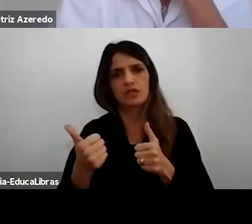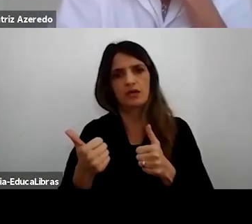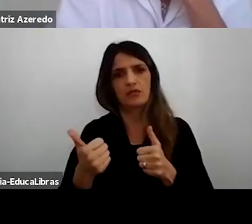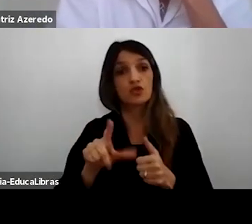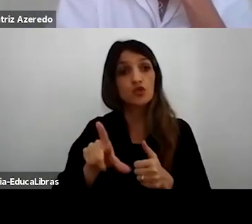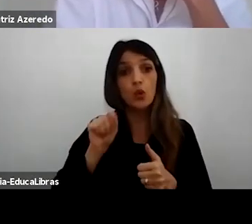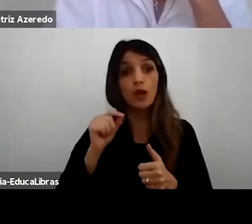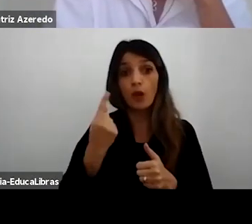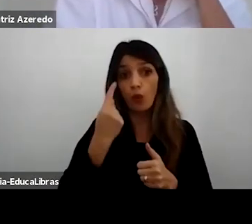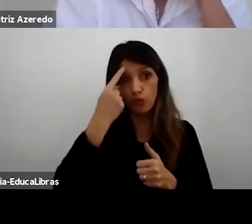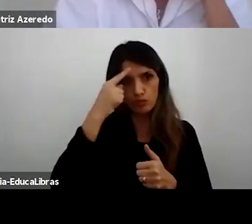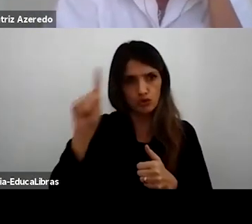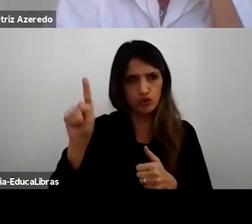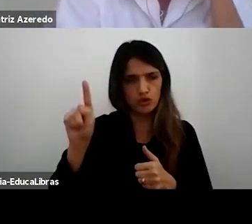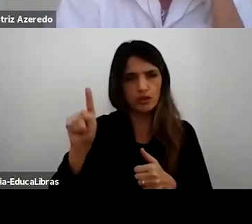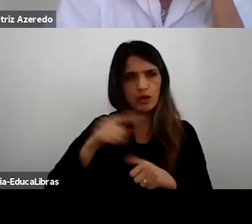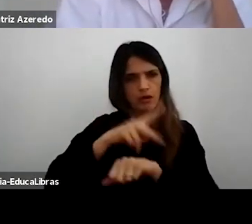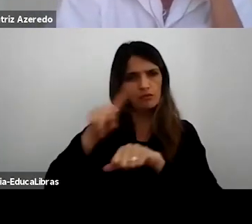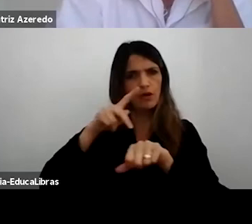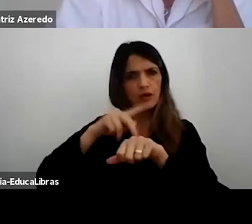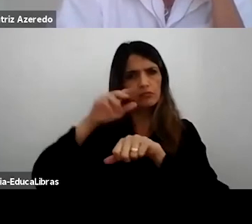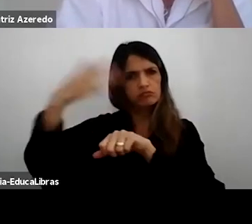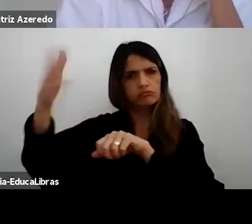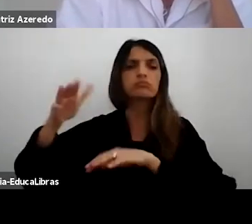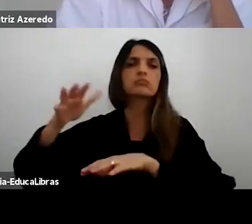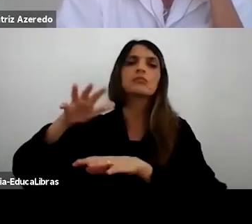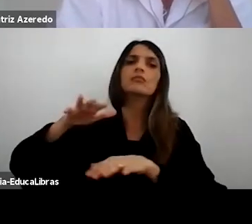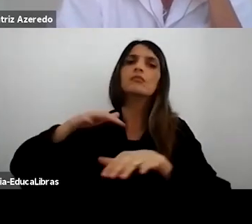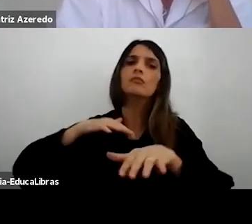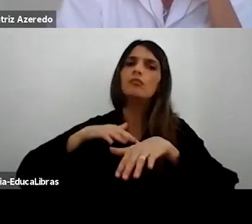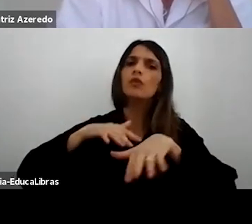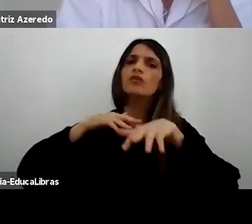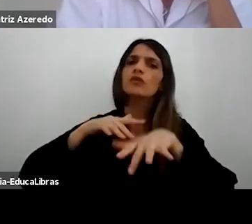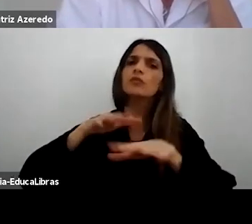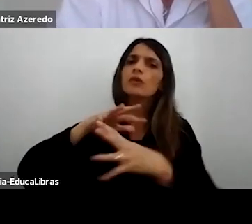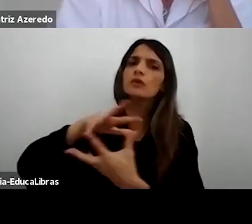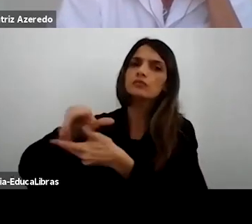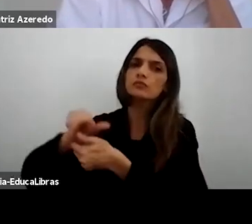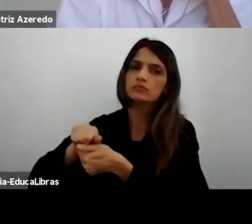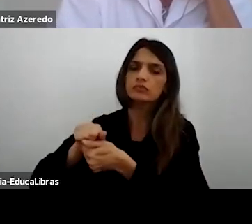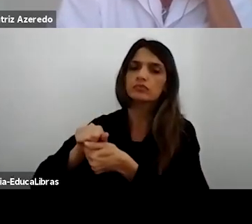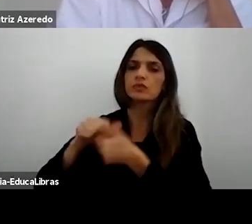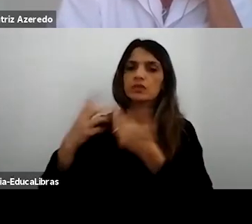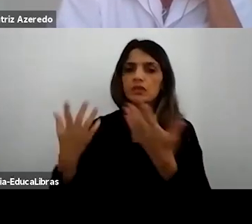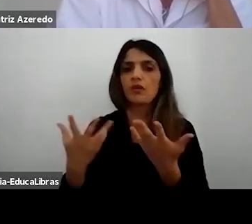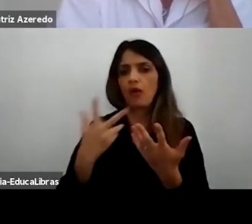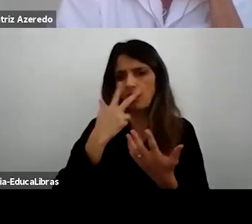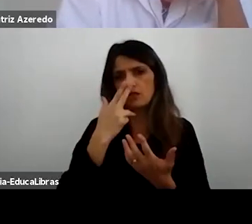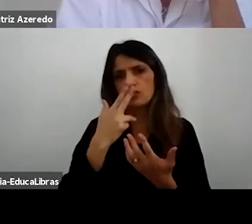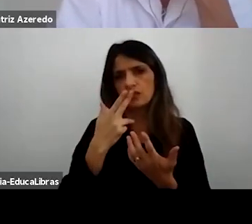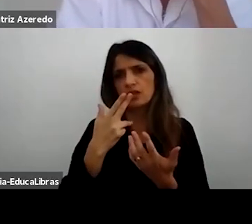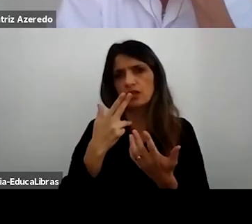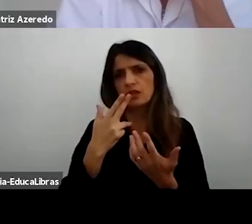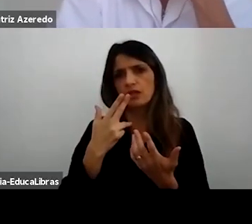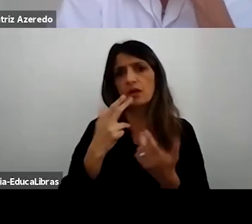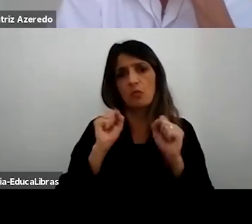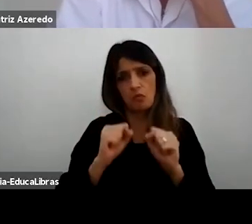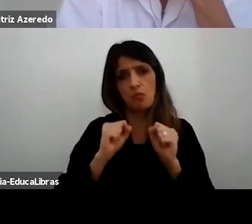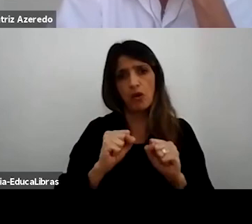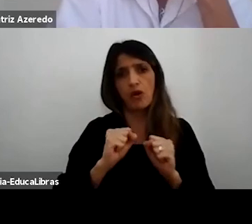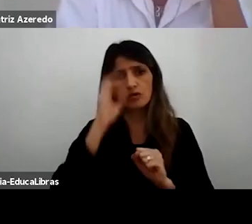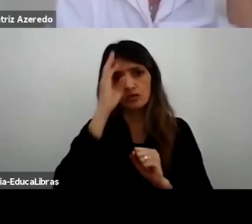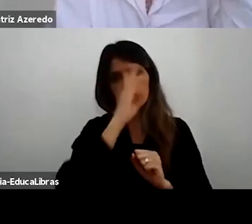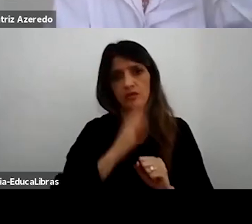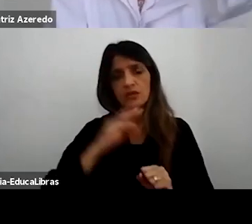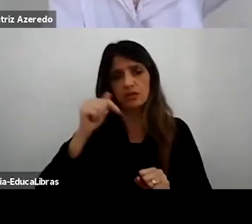vários países pelo movimento global e eu acho que a gente tem um desafio de fazer com que isso seja nacional, né? Eu acho que ainda ele